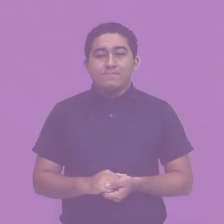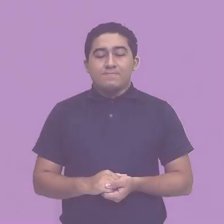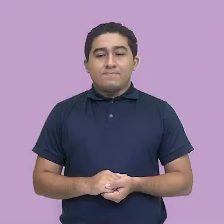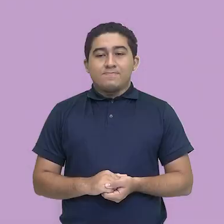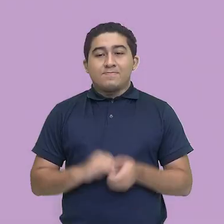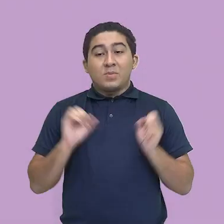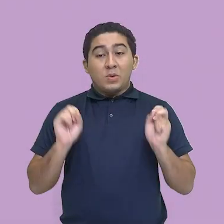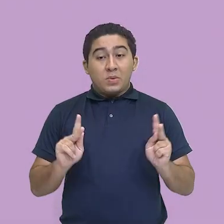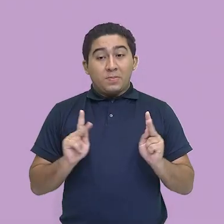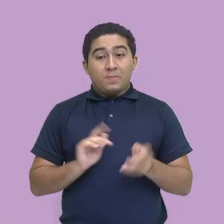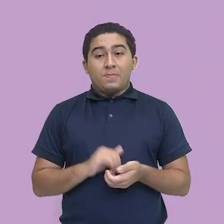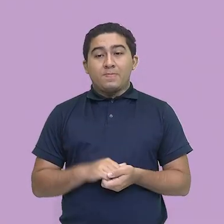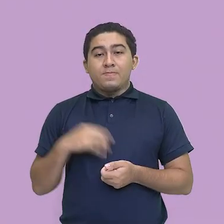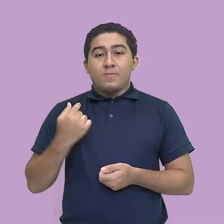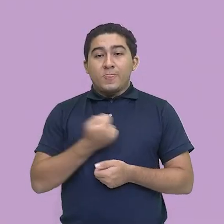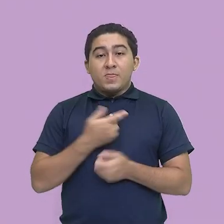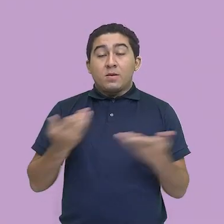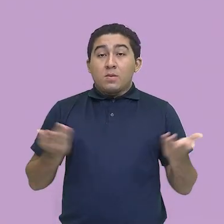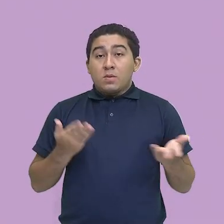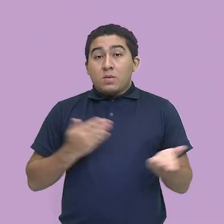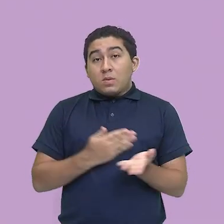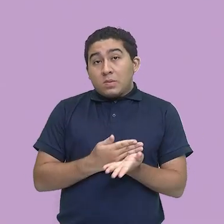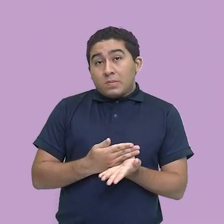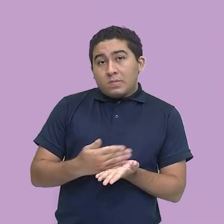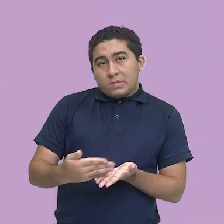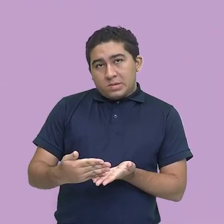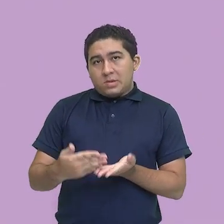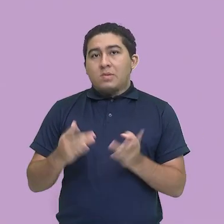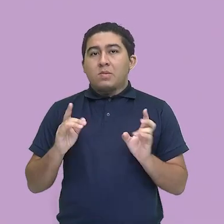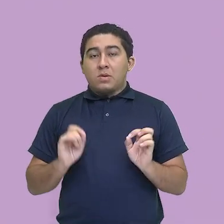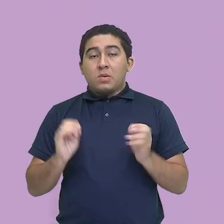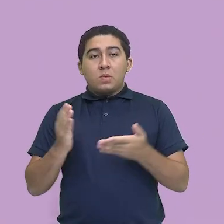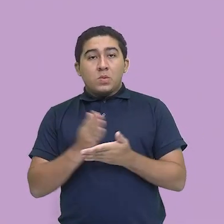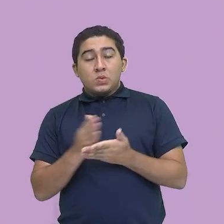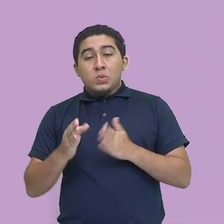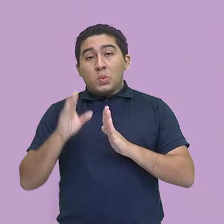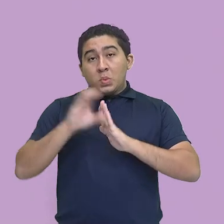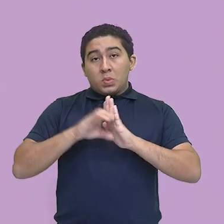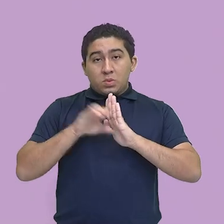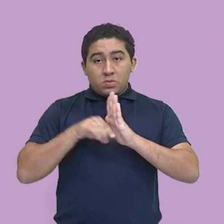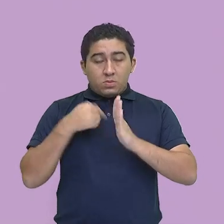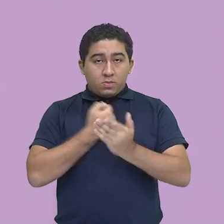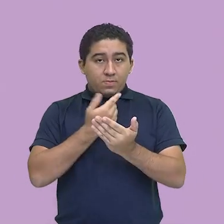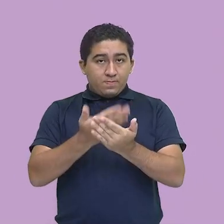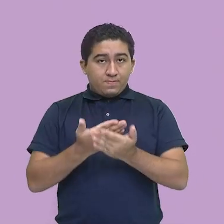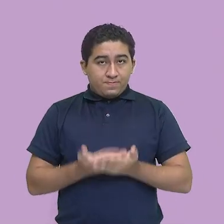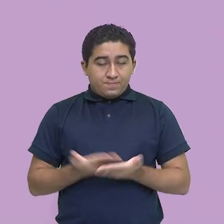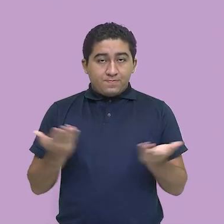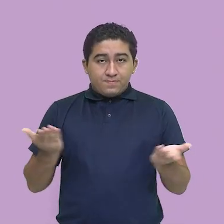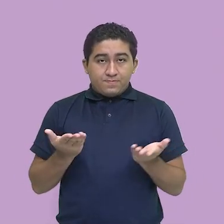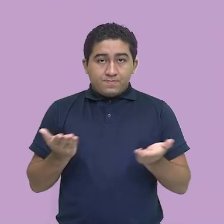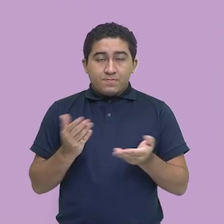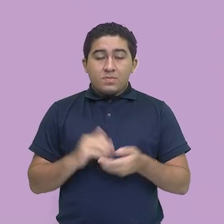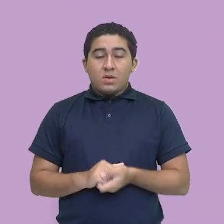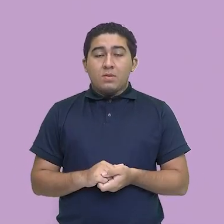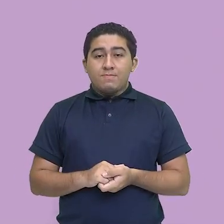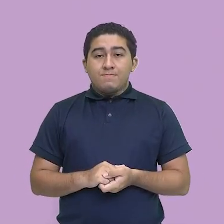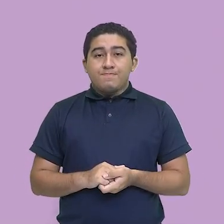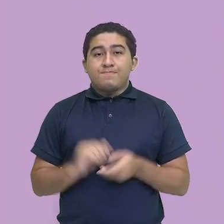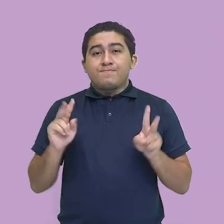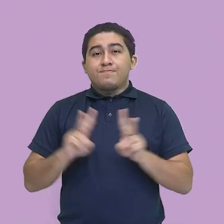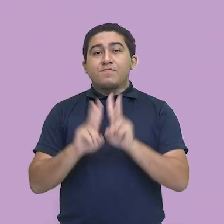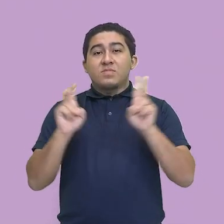Muito bem, vamos dar início a alguns conceitos que nós vamos trabalhar aqui nessa aula, né? Vamos falar um pouco aí